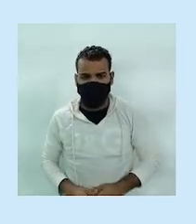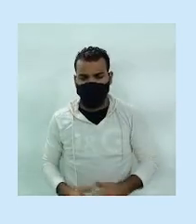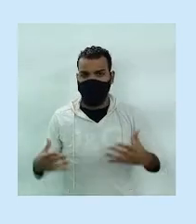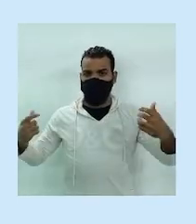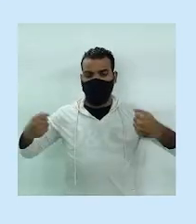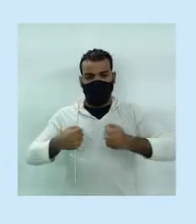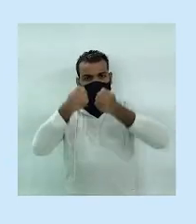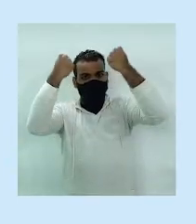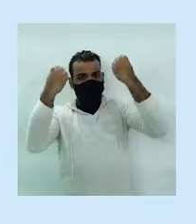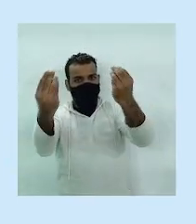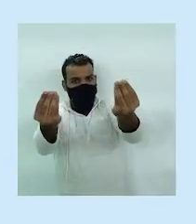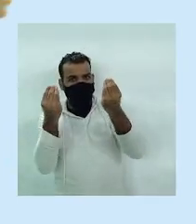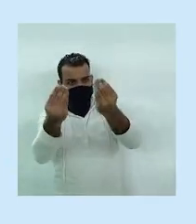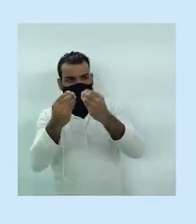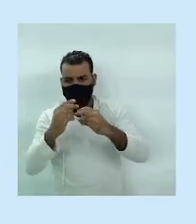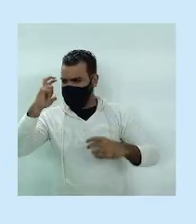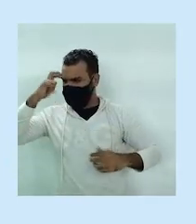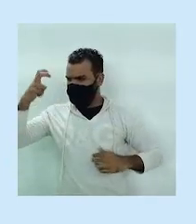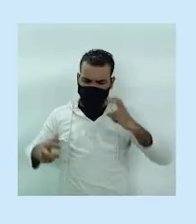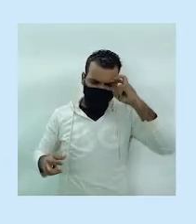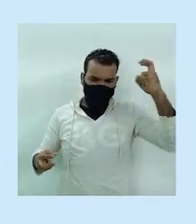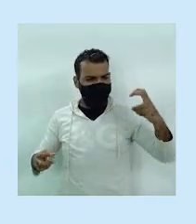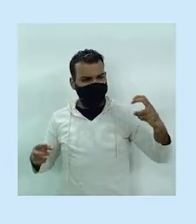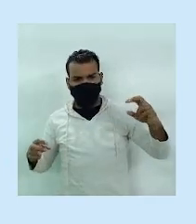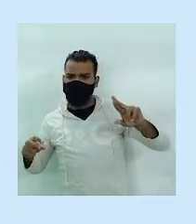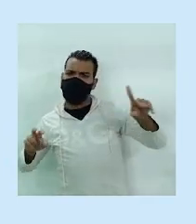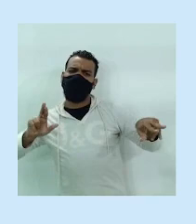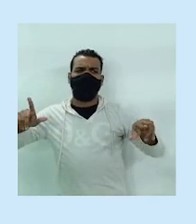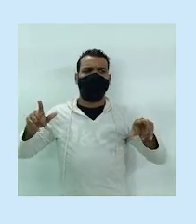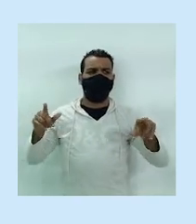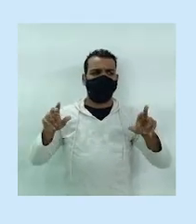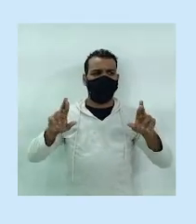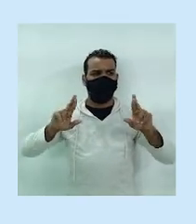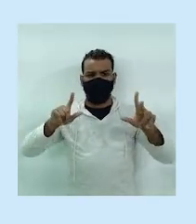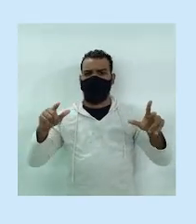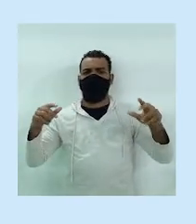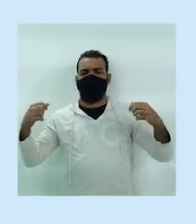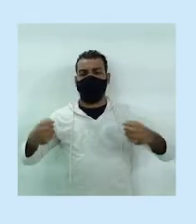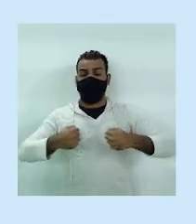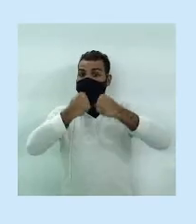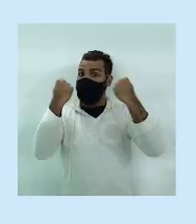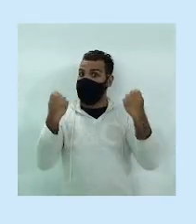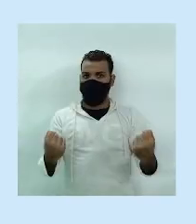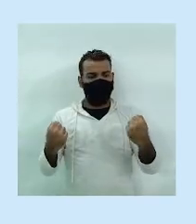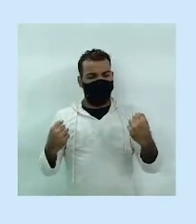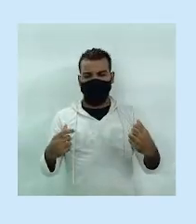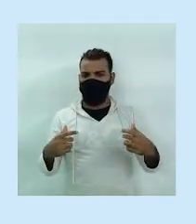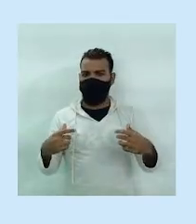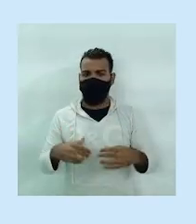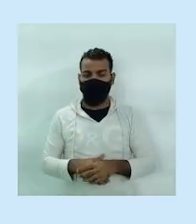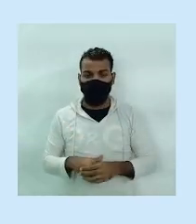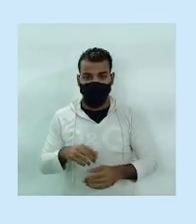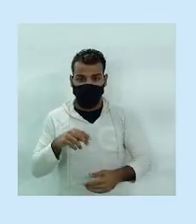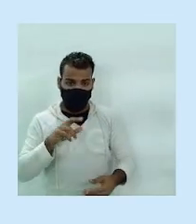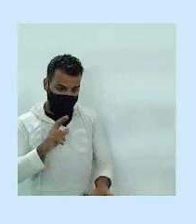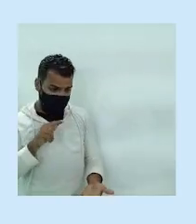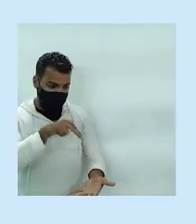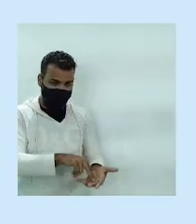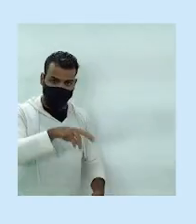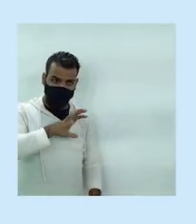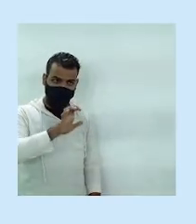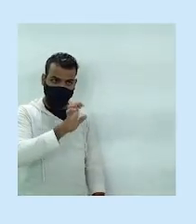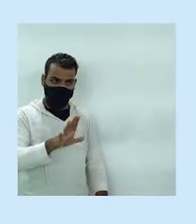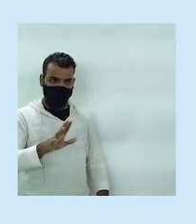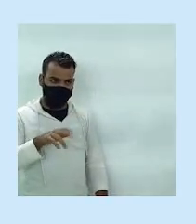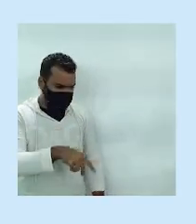impacto cultural. Então, o homem europeu chega agora com a missão de